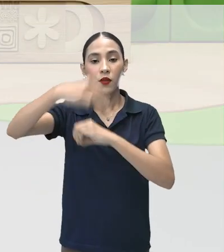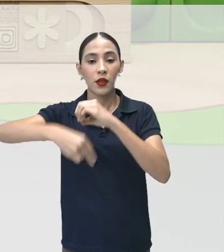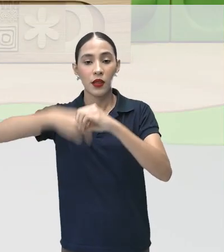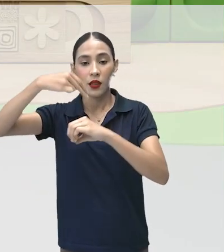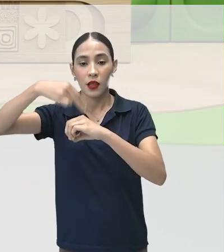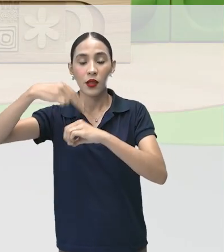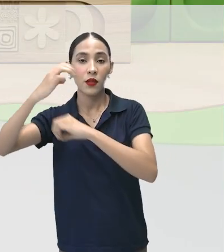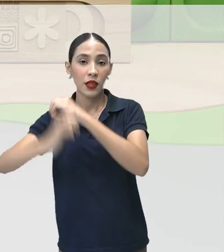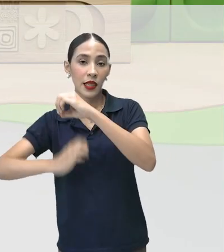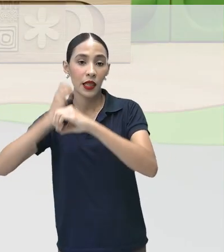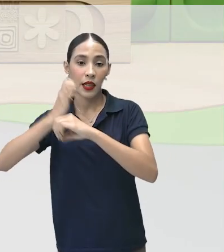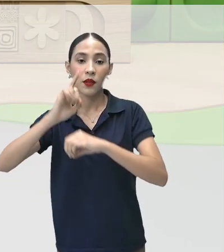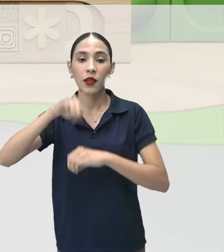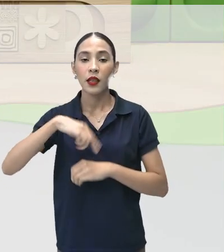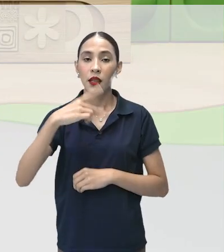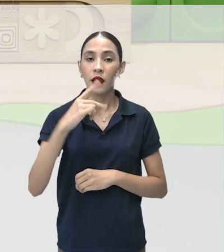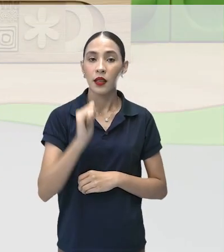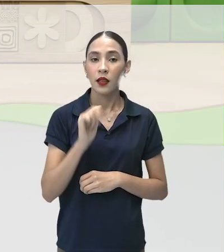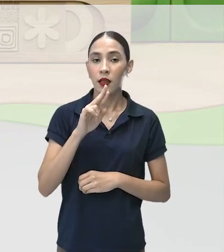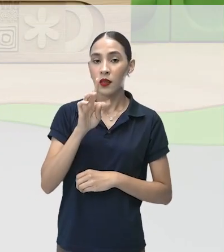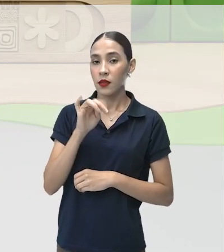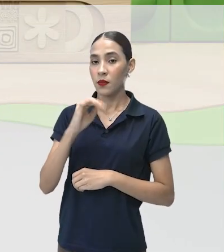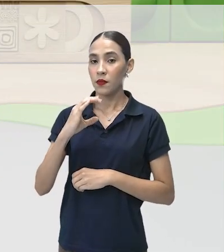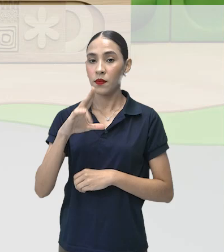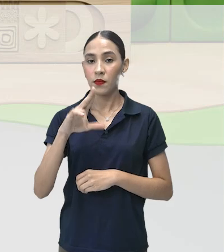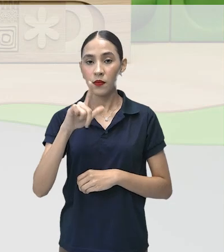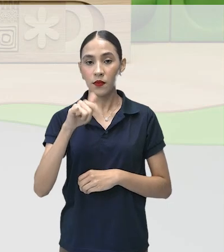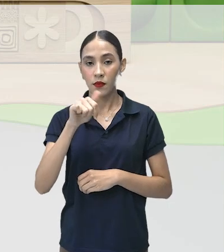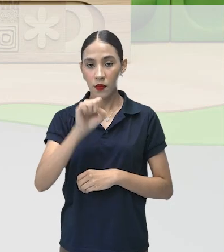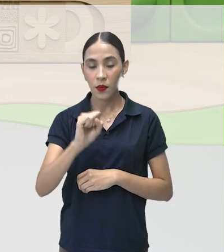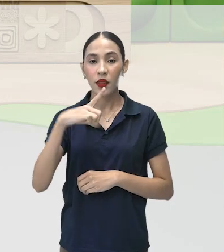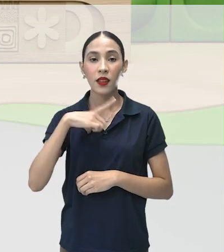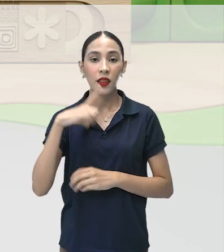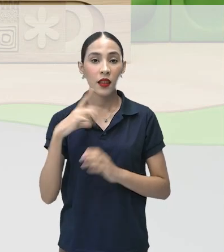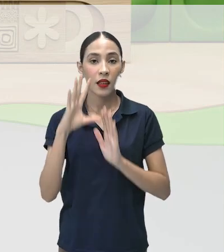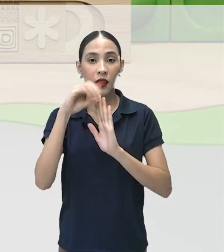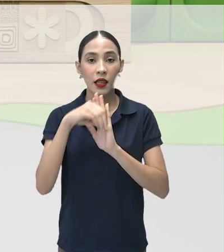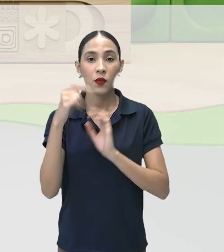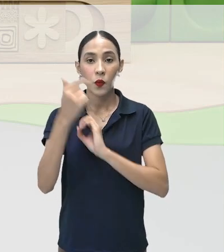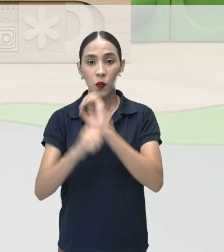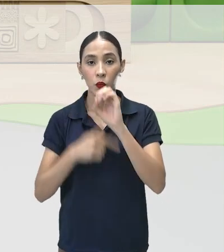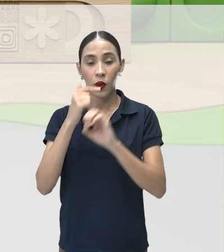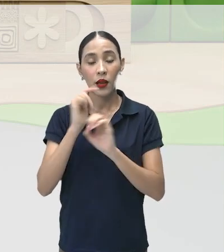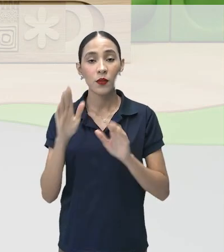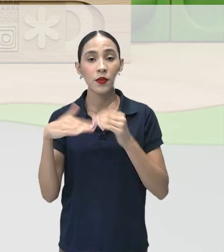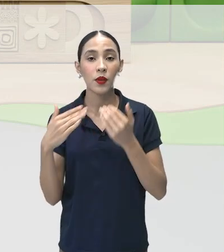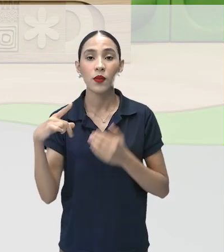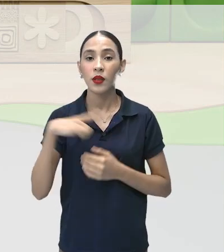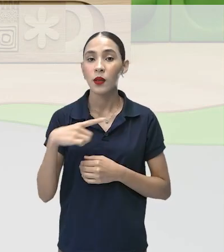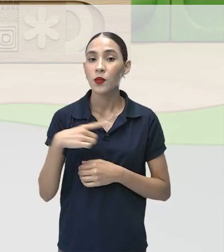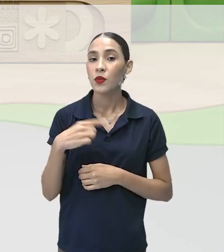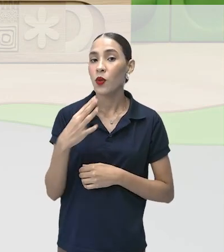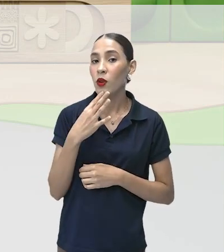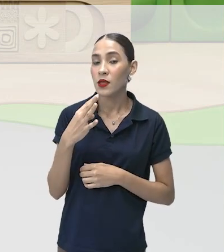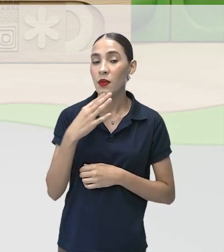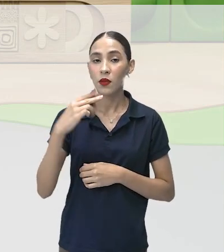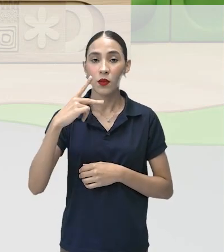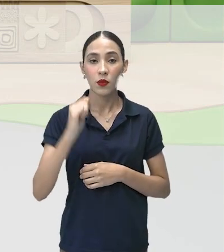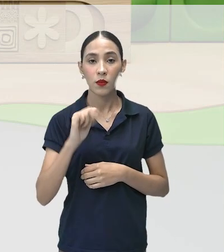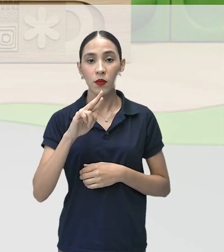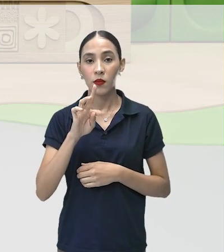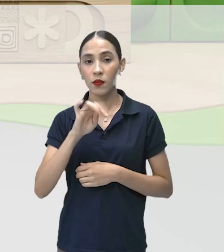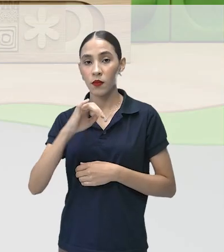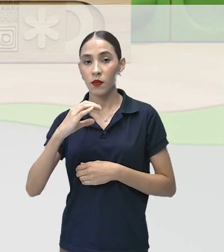e elétrons, que são as partículas que compõem o átomo. Uma vez que nós temos conhecimento sobre essas partículas,